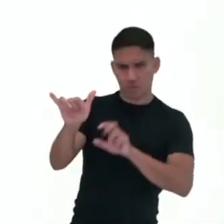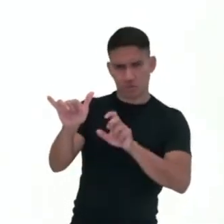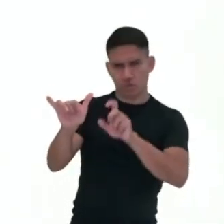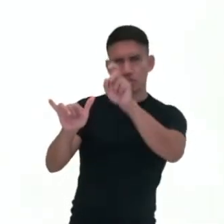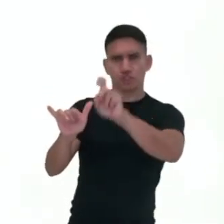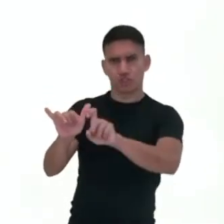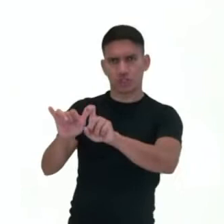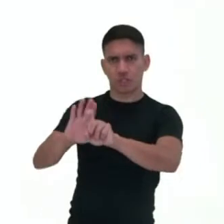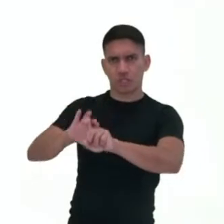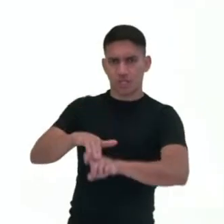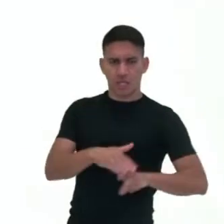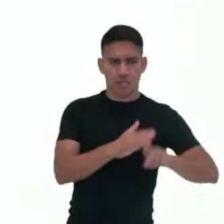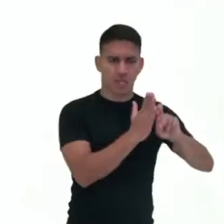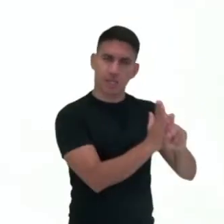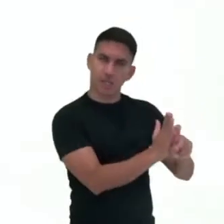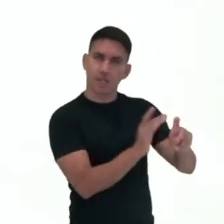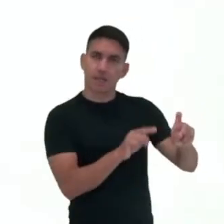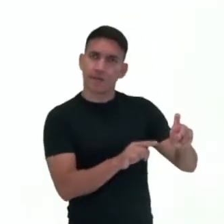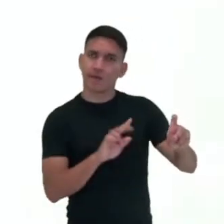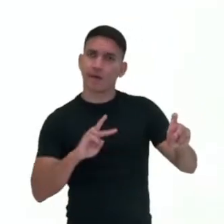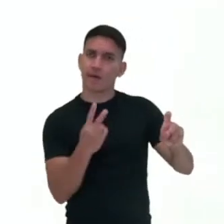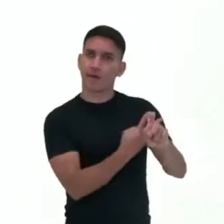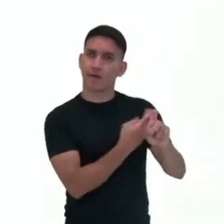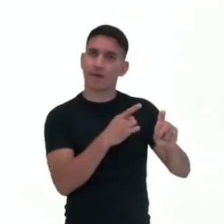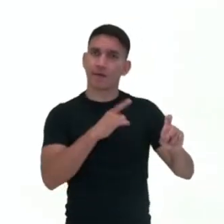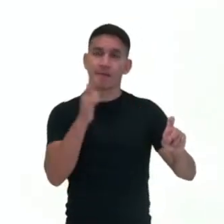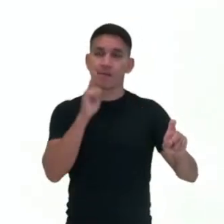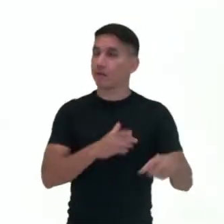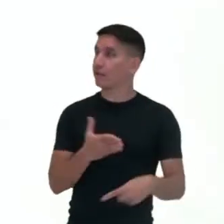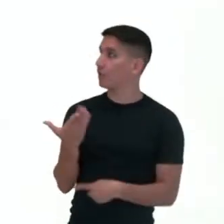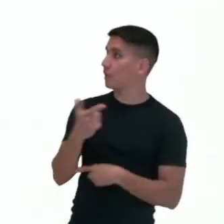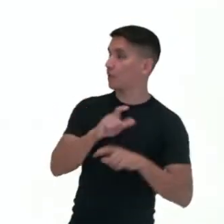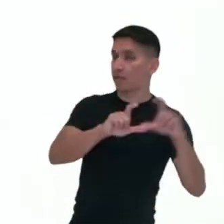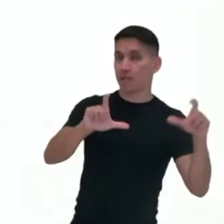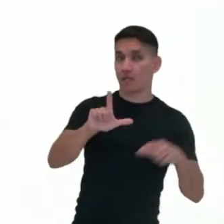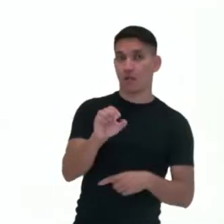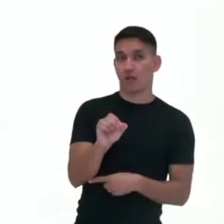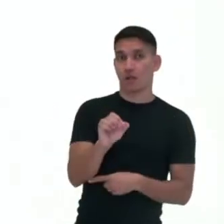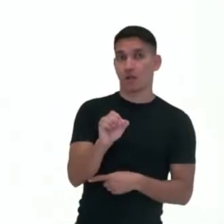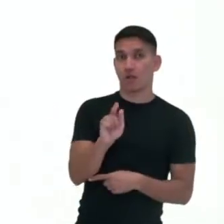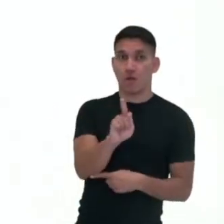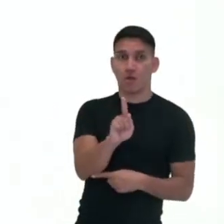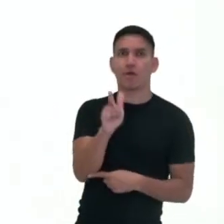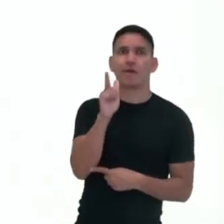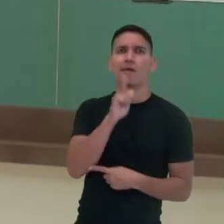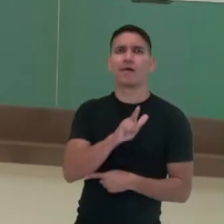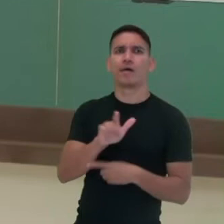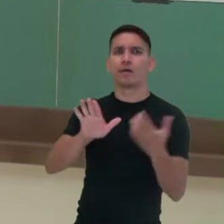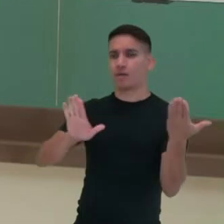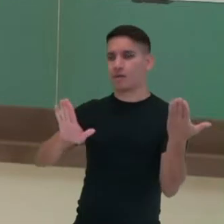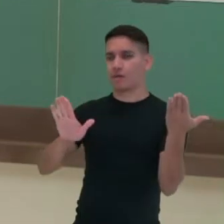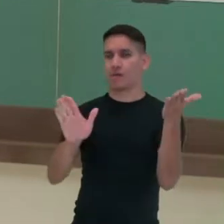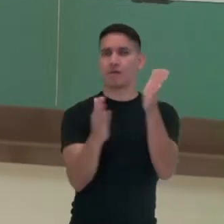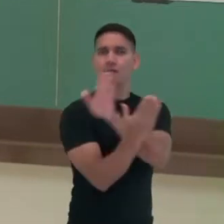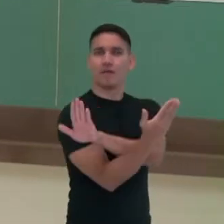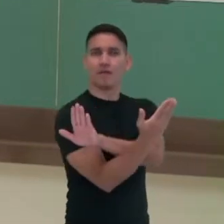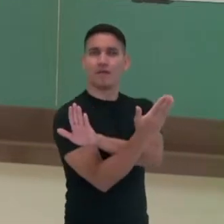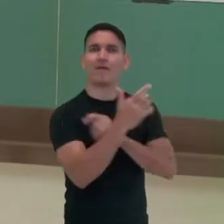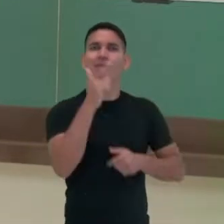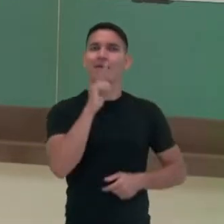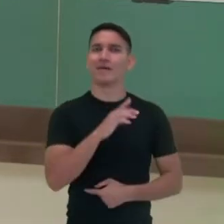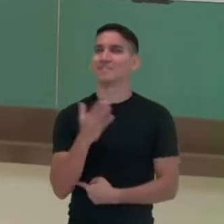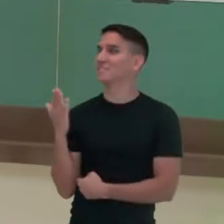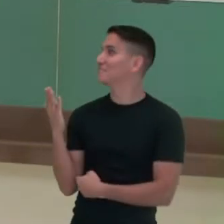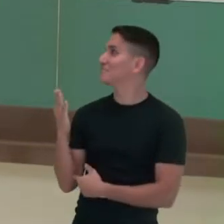e isolar y, nós vamos sair dessa logarítmica e cair nessa exponencial. Por isso elas são inversas, né?